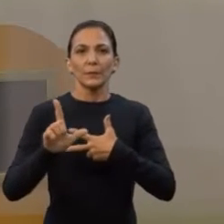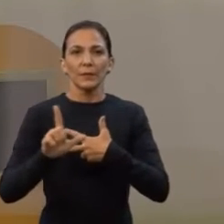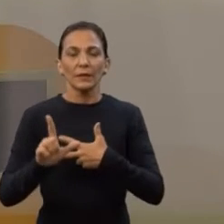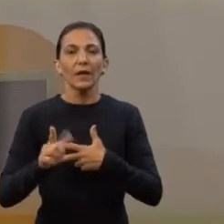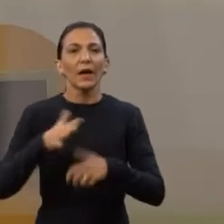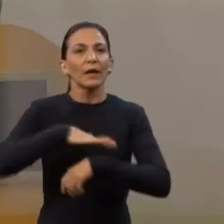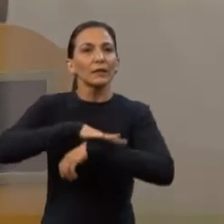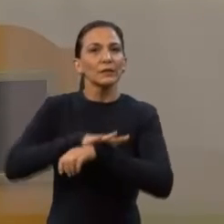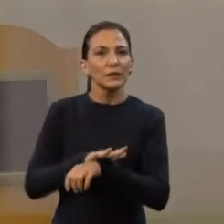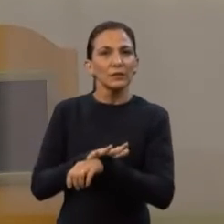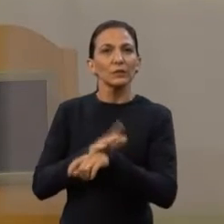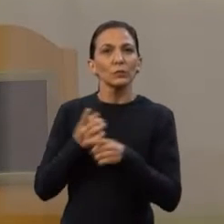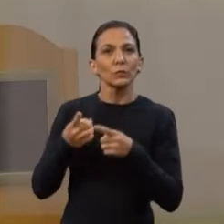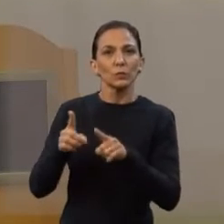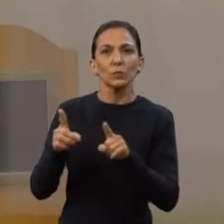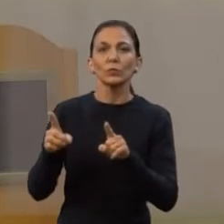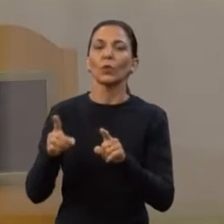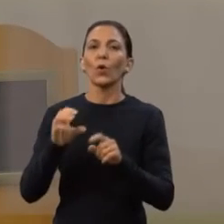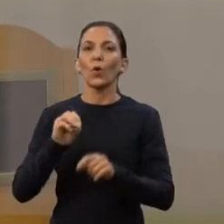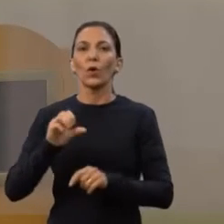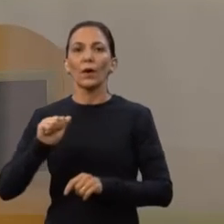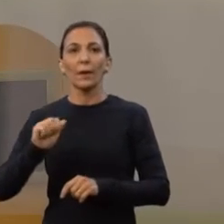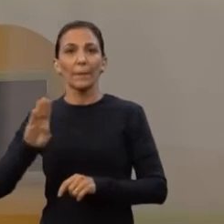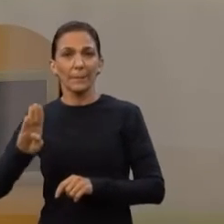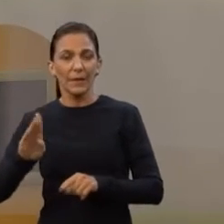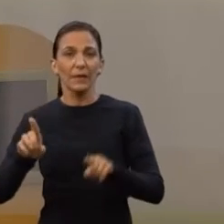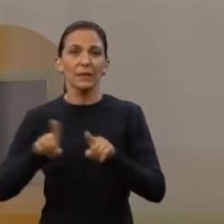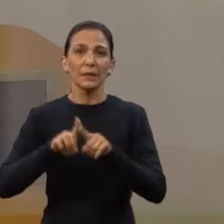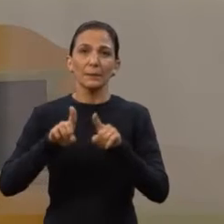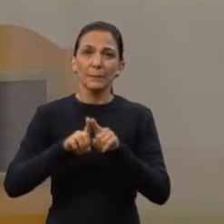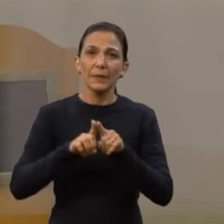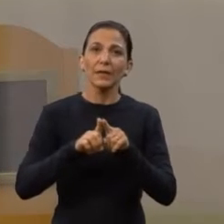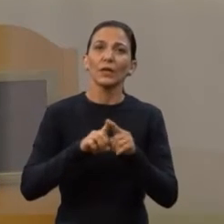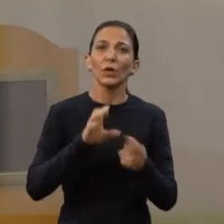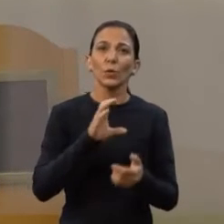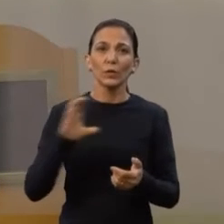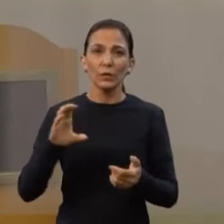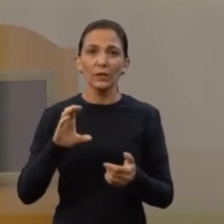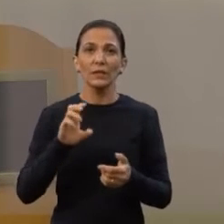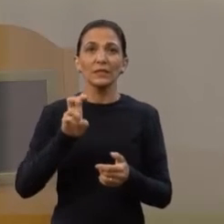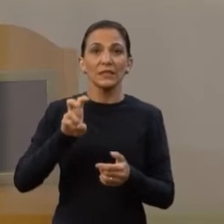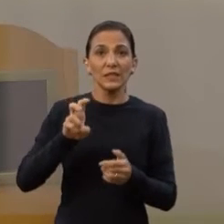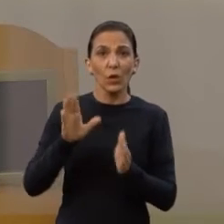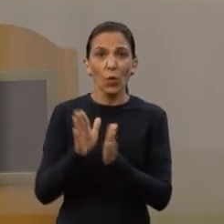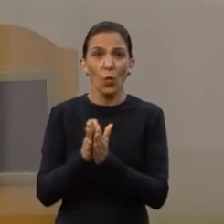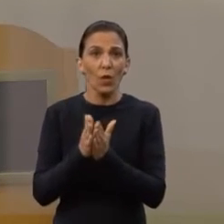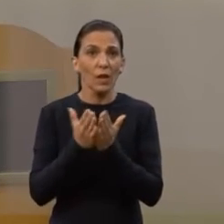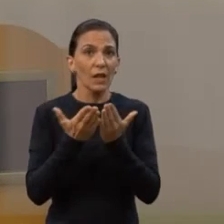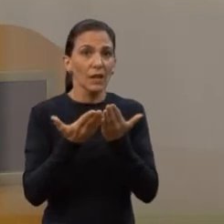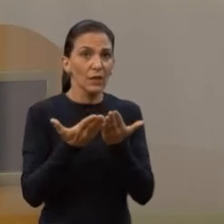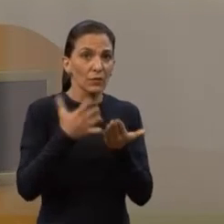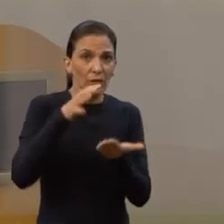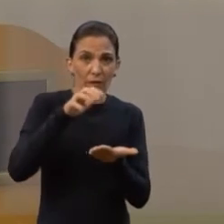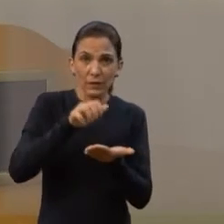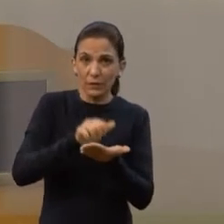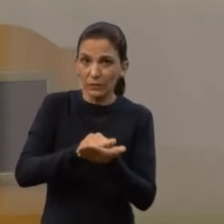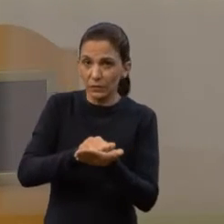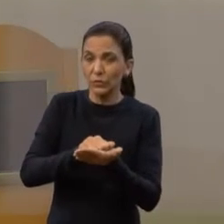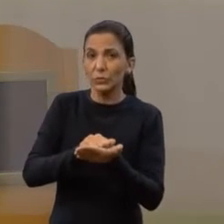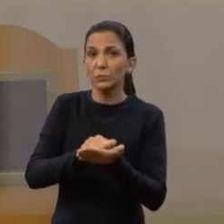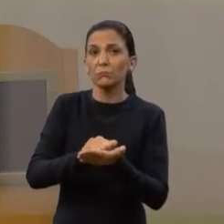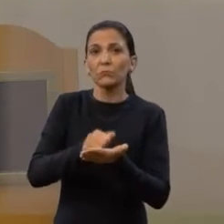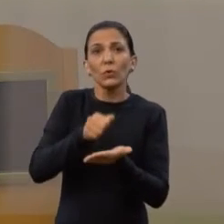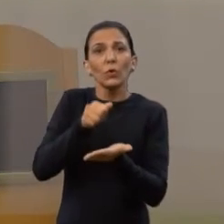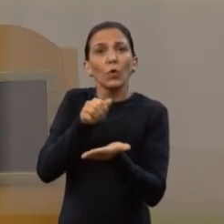junto a outros órgãos como a Coordenadoria na figura da Alessandra de cinco livros de registro de compra e venda de